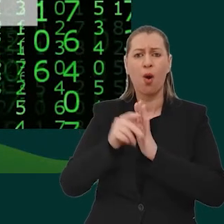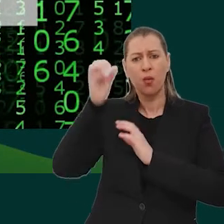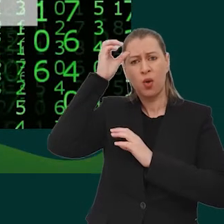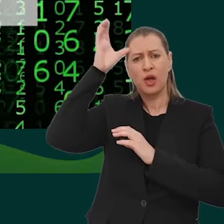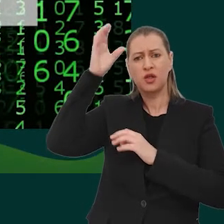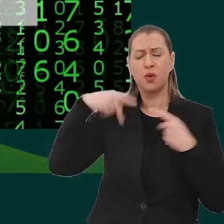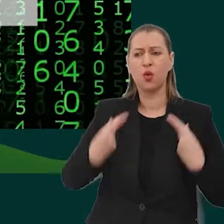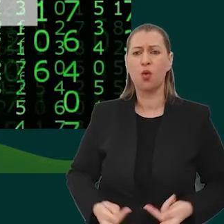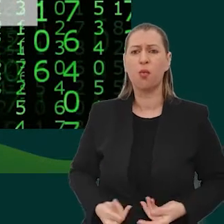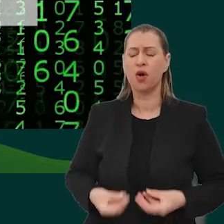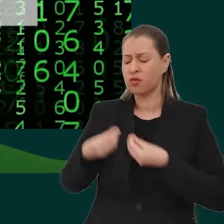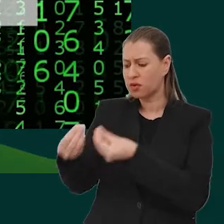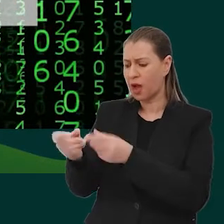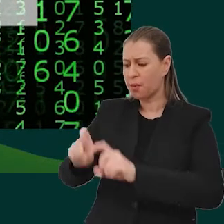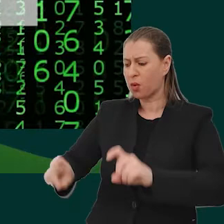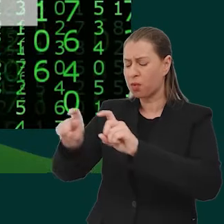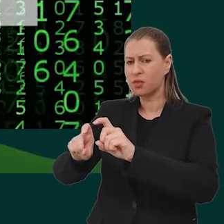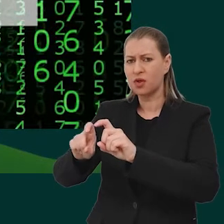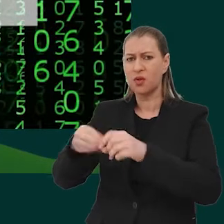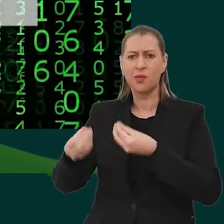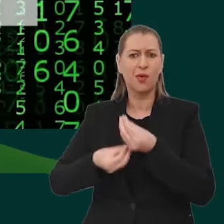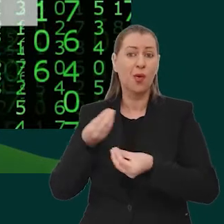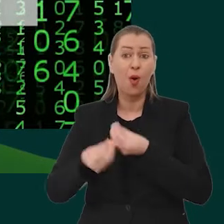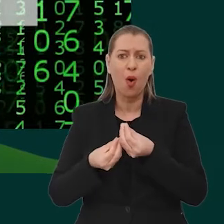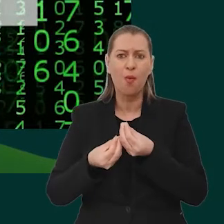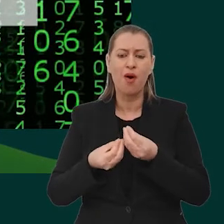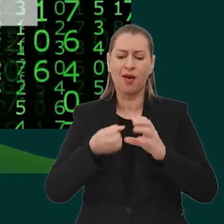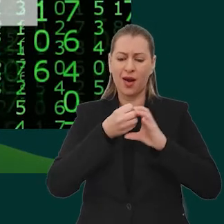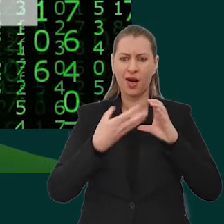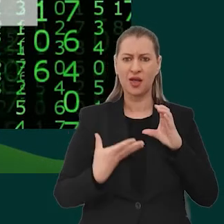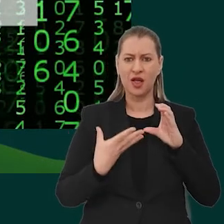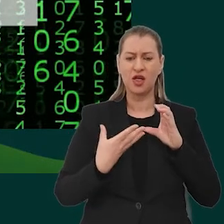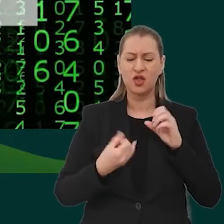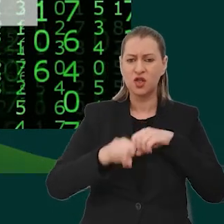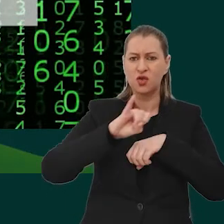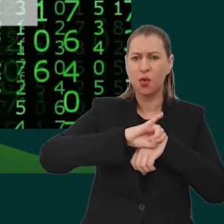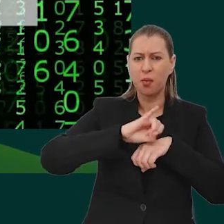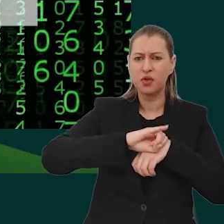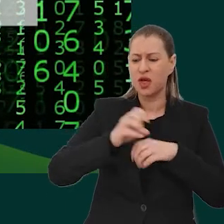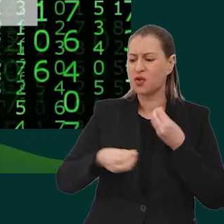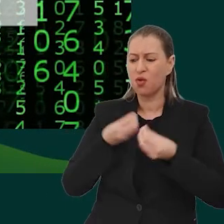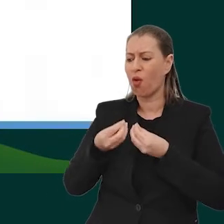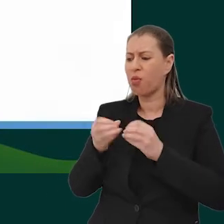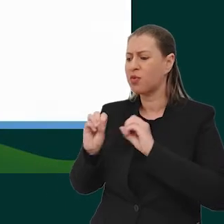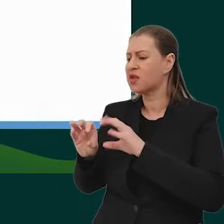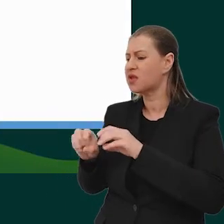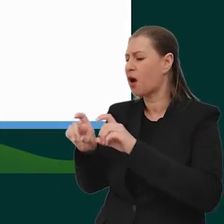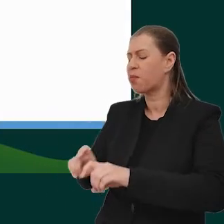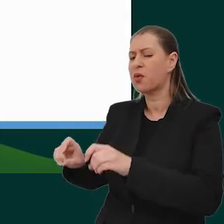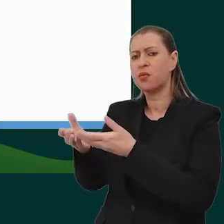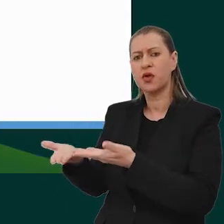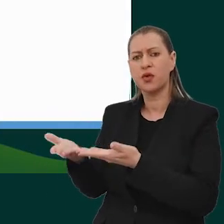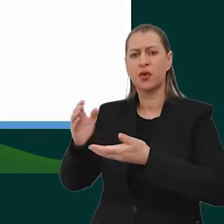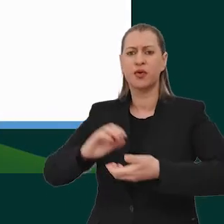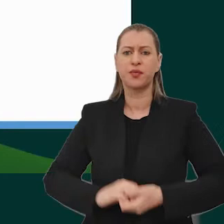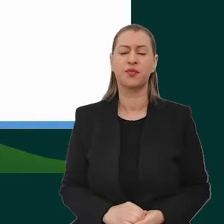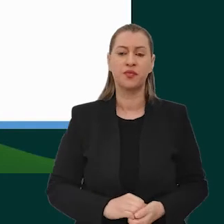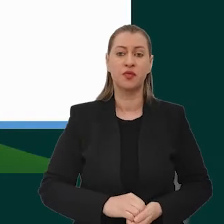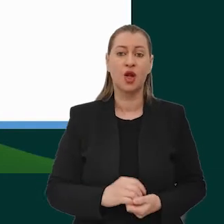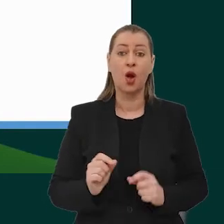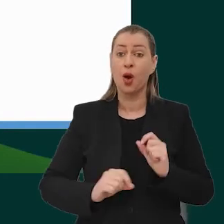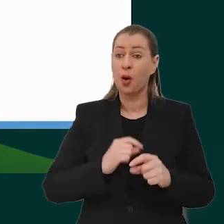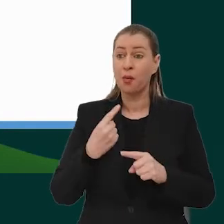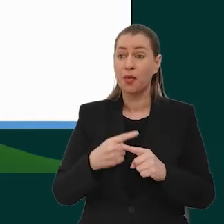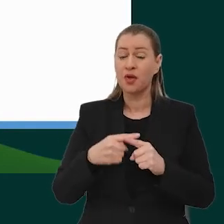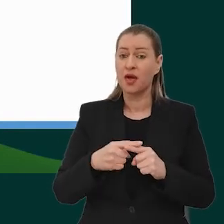vários sentidos para caracterizar um objeto? Como a gente ensina isso para uma máquina, né? O que na verdade